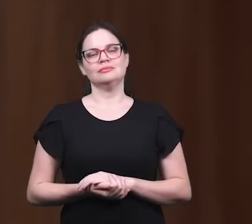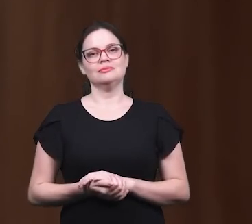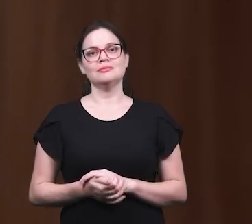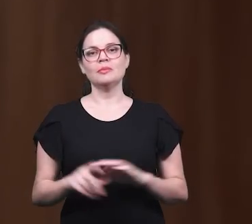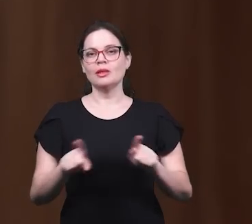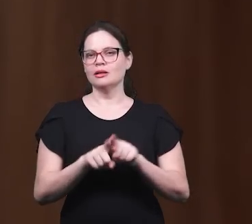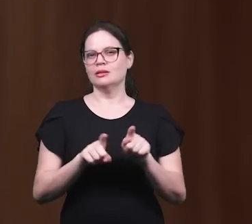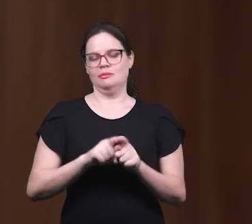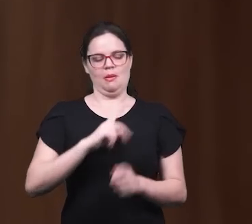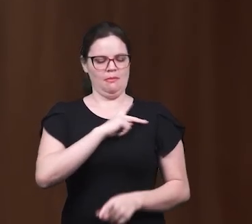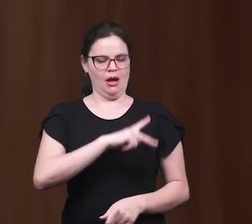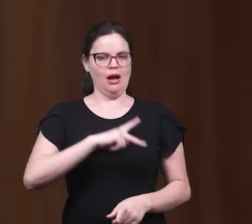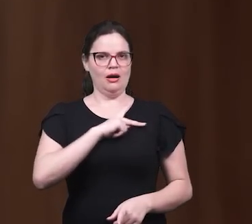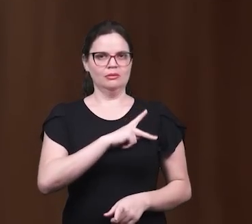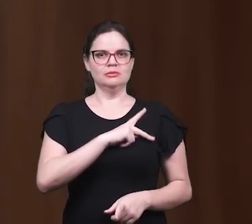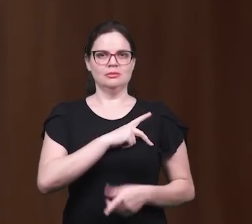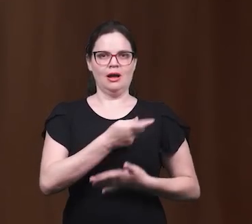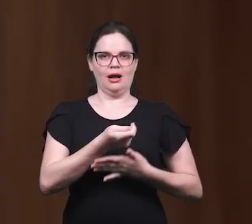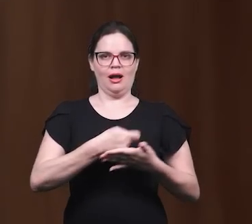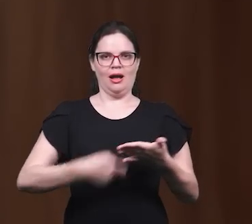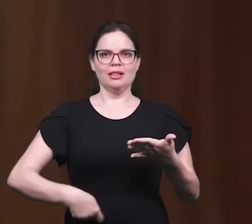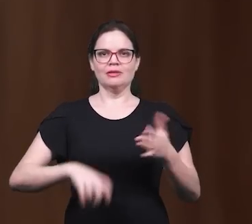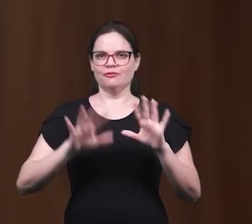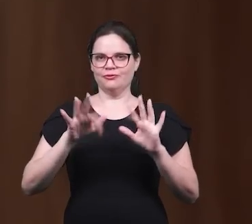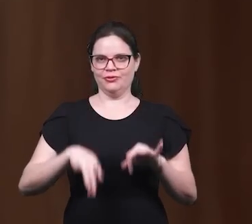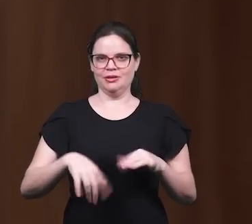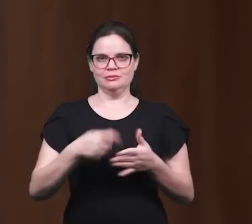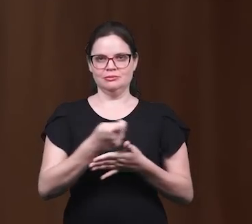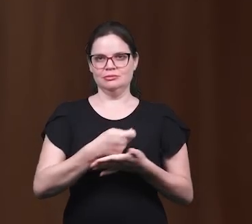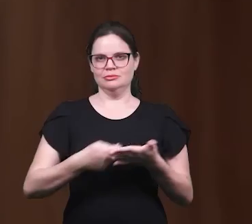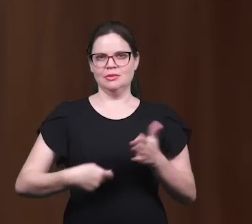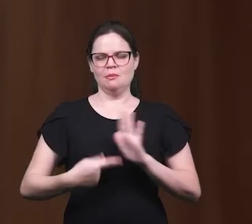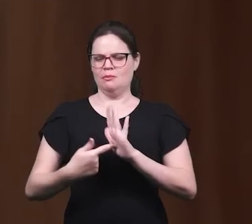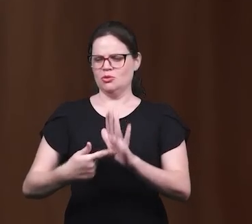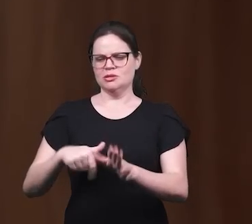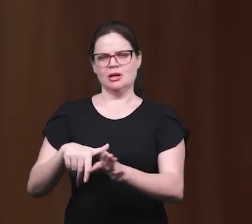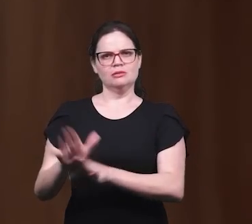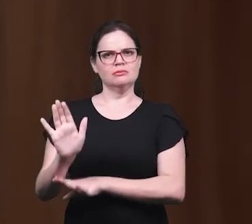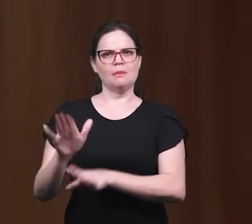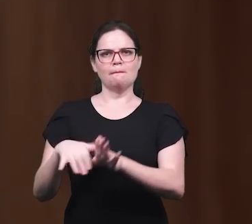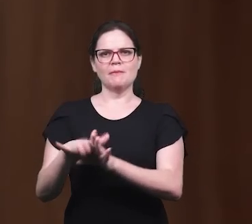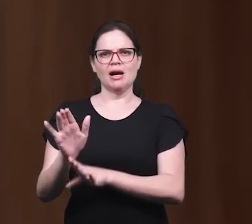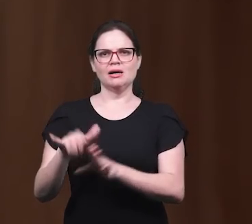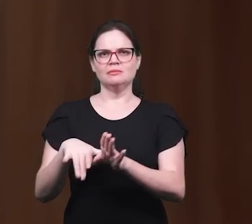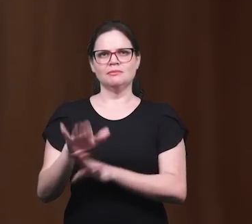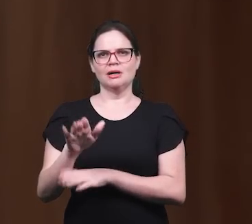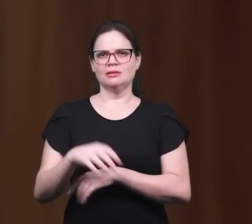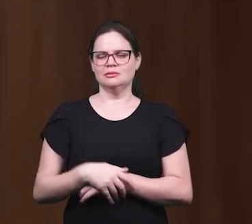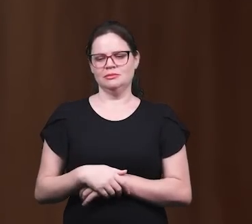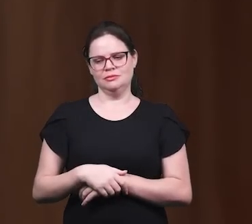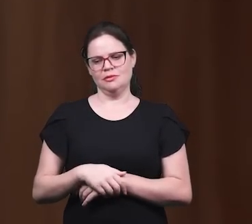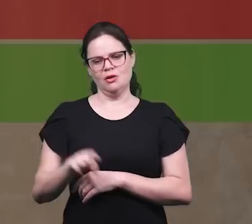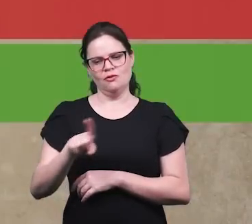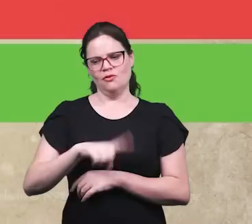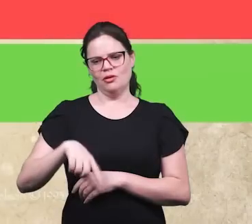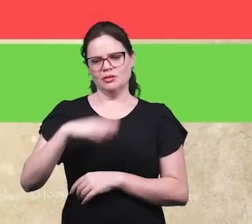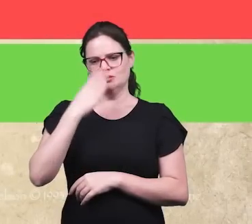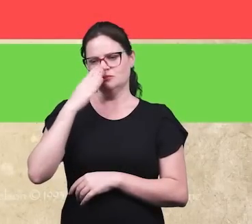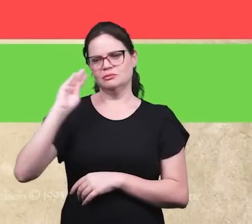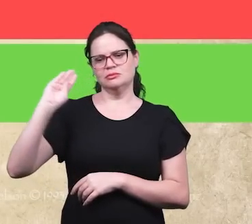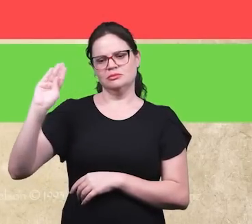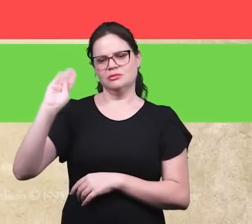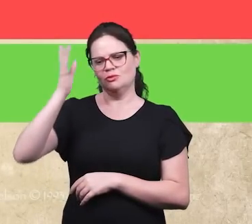logicamente, Paulo ele vai finalizar essa primeira carta dando muitas instruções. Não extingais o